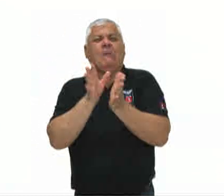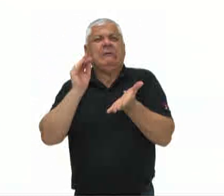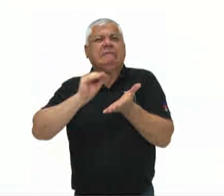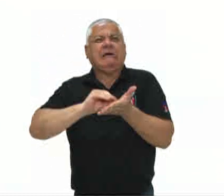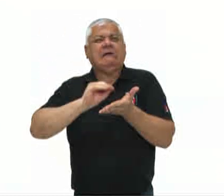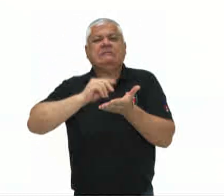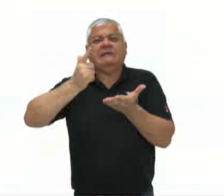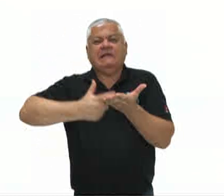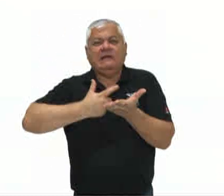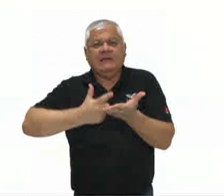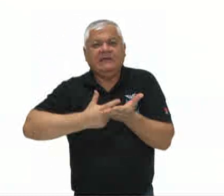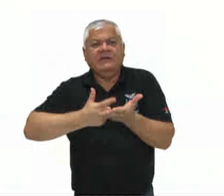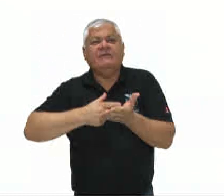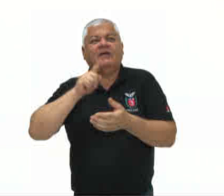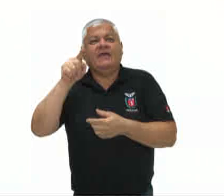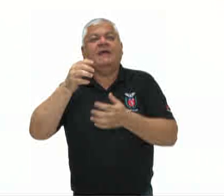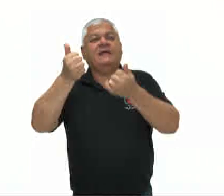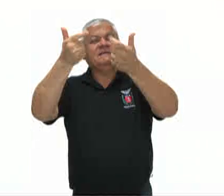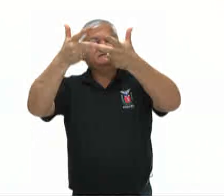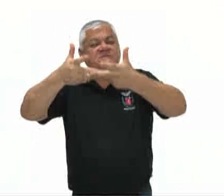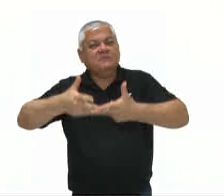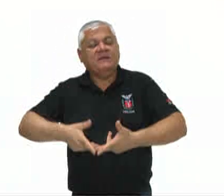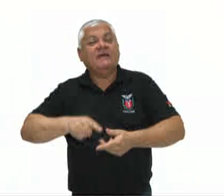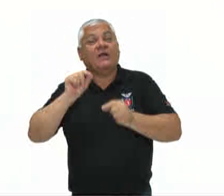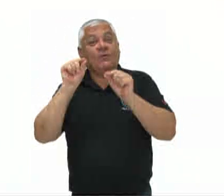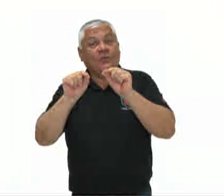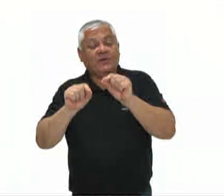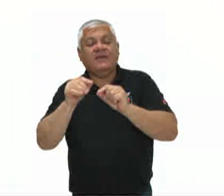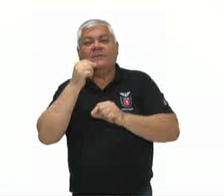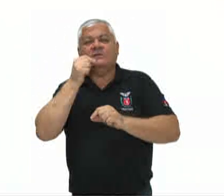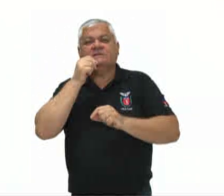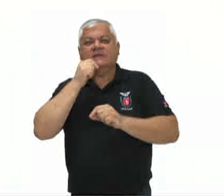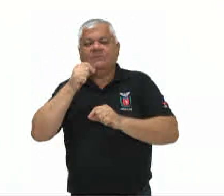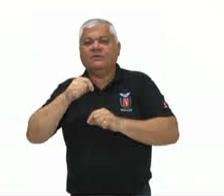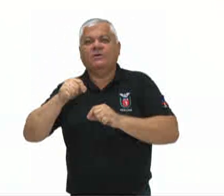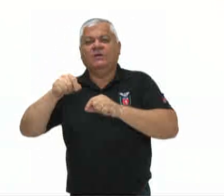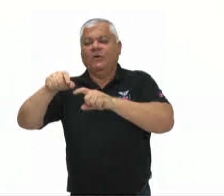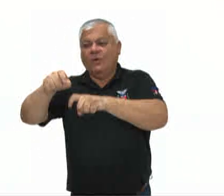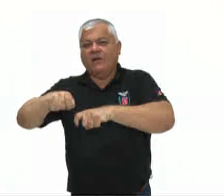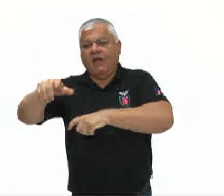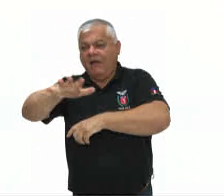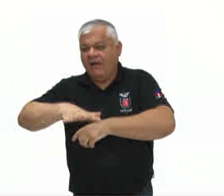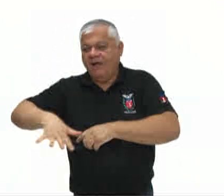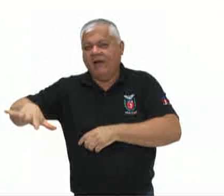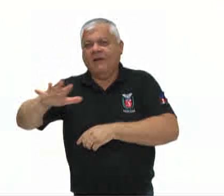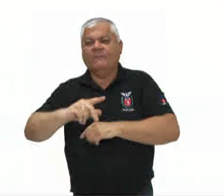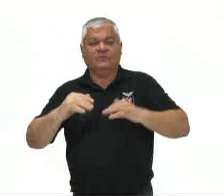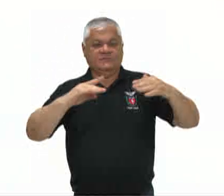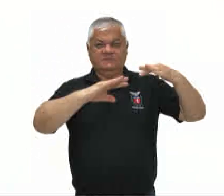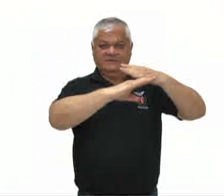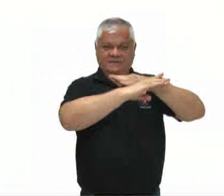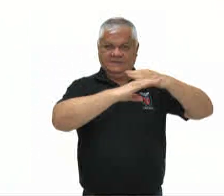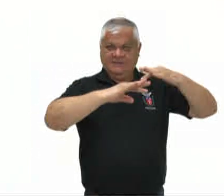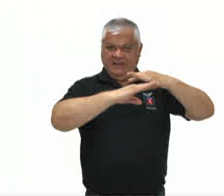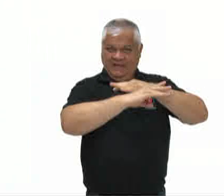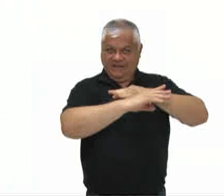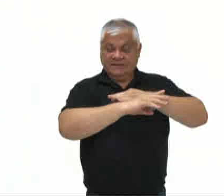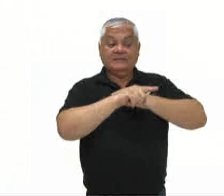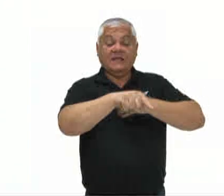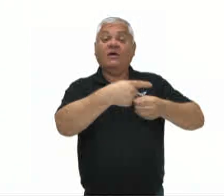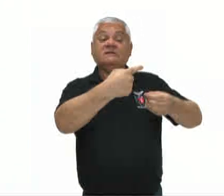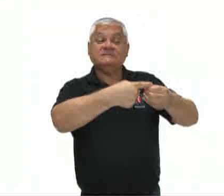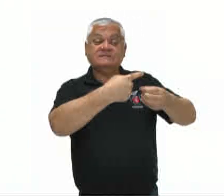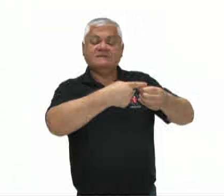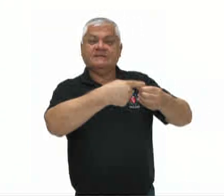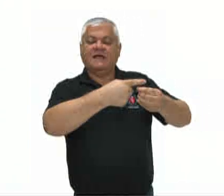o jogo de forças presente em todo o romance entre o campo e a cidade. A cidade é significada como o lugar